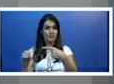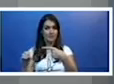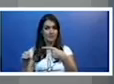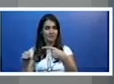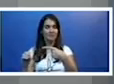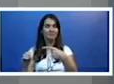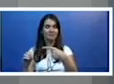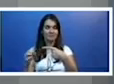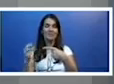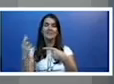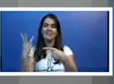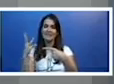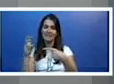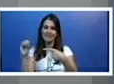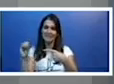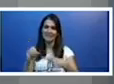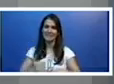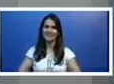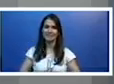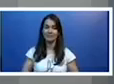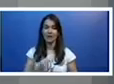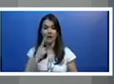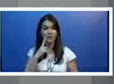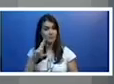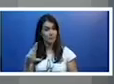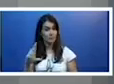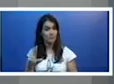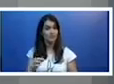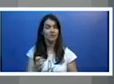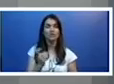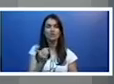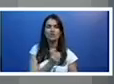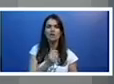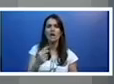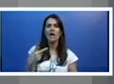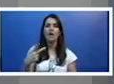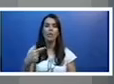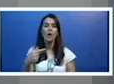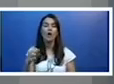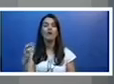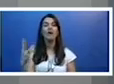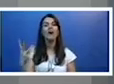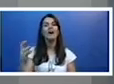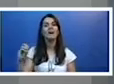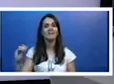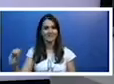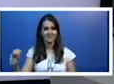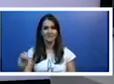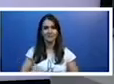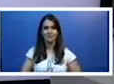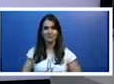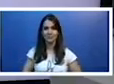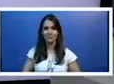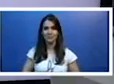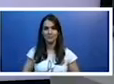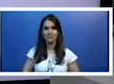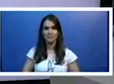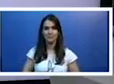certinho. Certo? Então, o valor de x, que é o cateto adjacente, é 30.